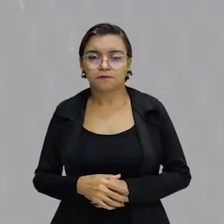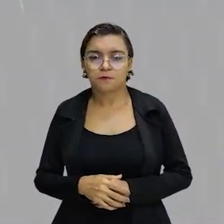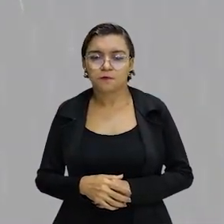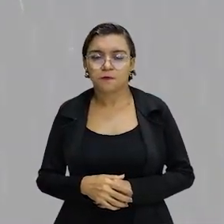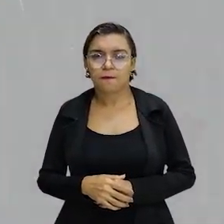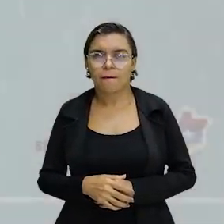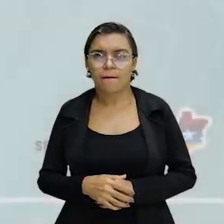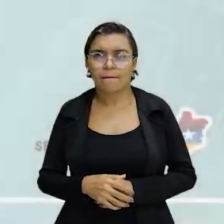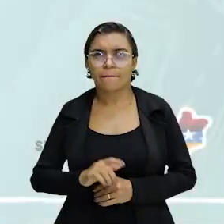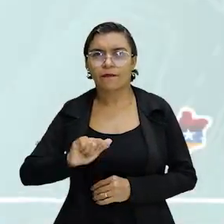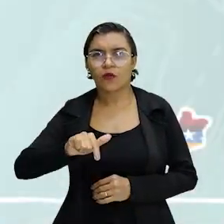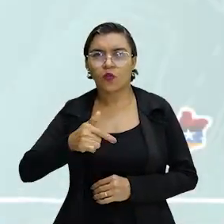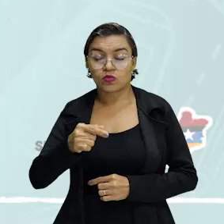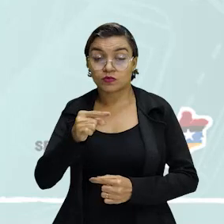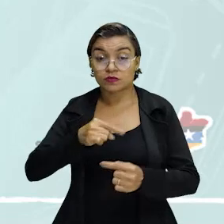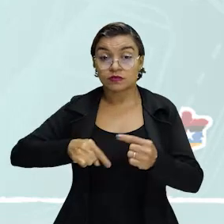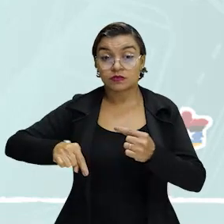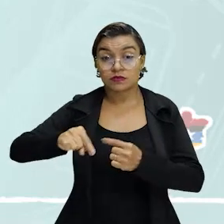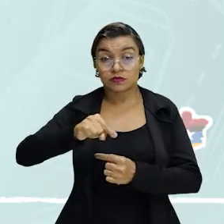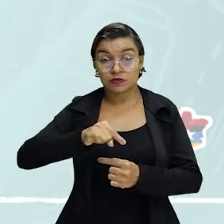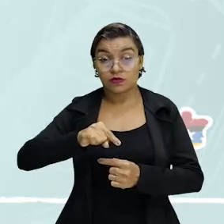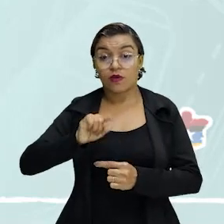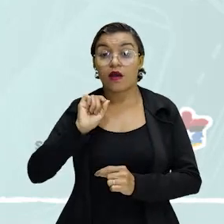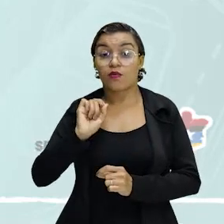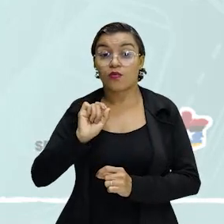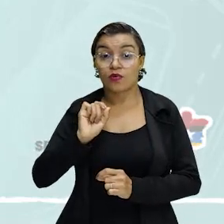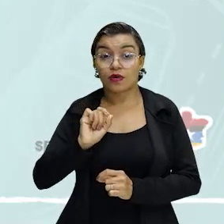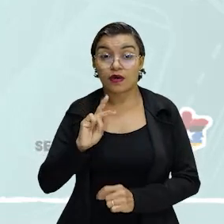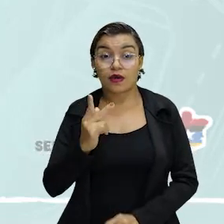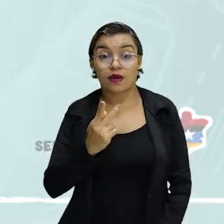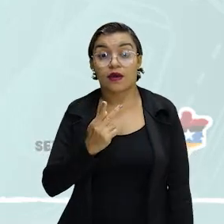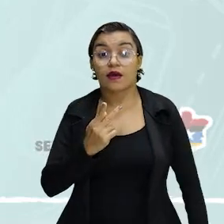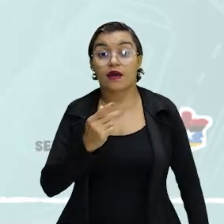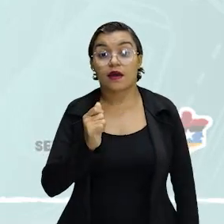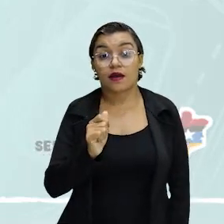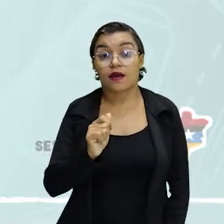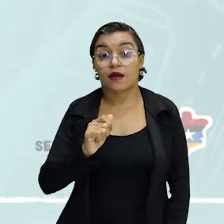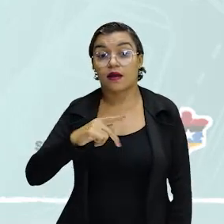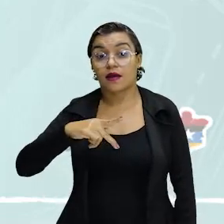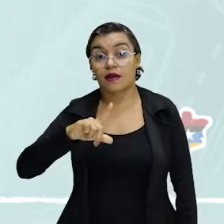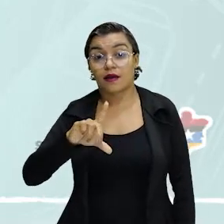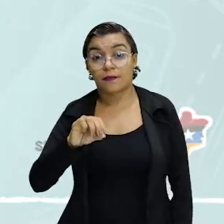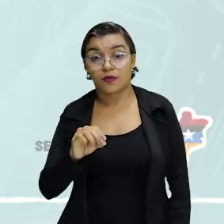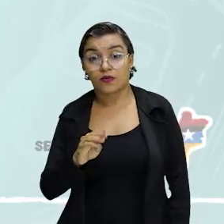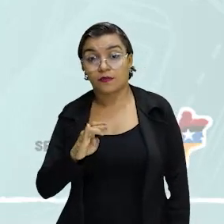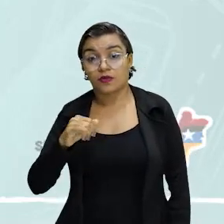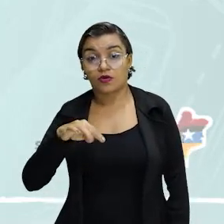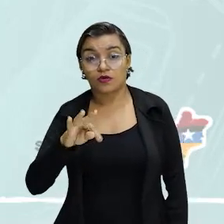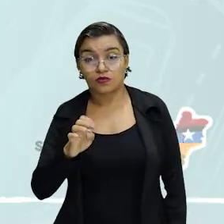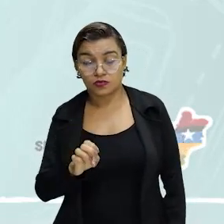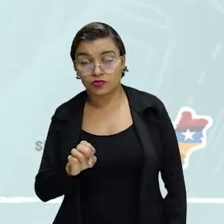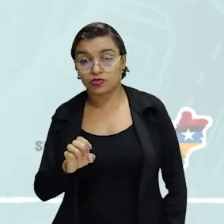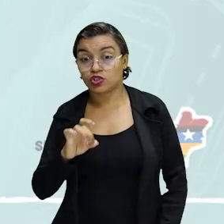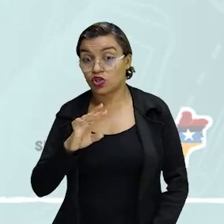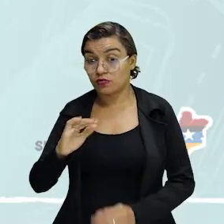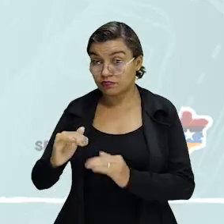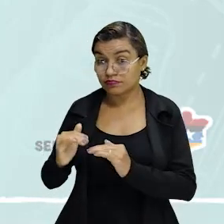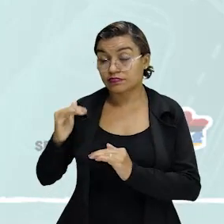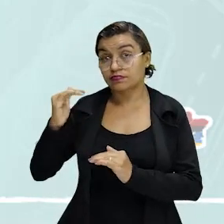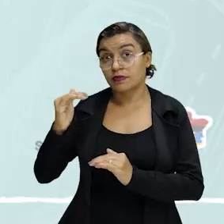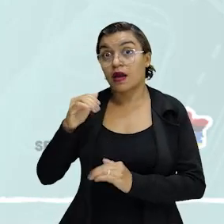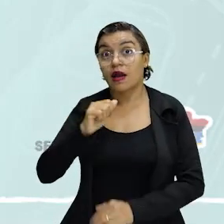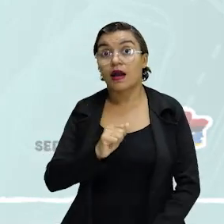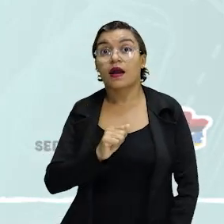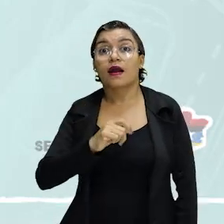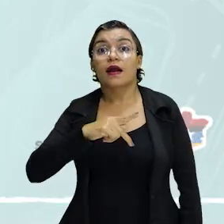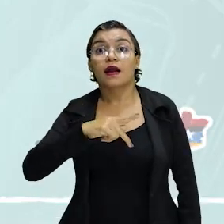Agora, o outro ciclo de vida haplobionte é aquele que só tem como indivíduos adultos indivíduos haploides.